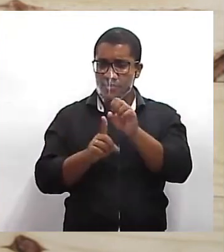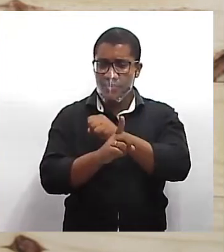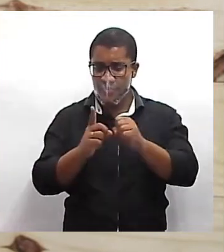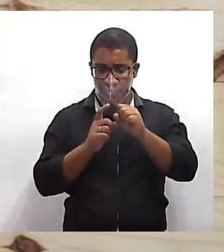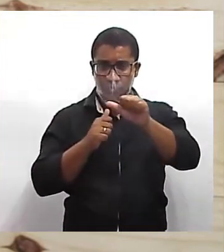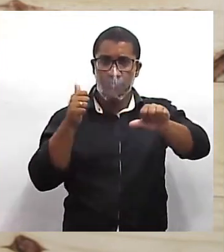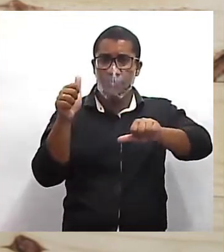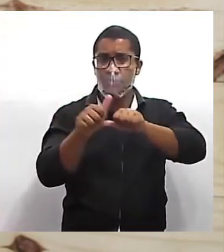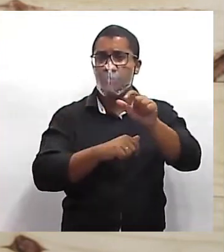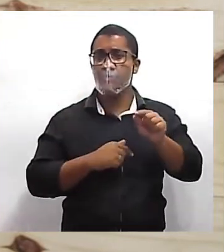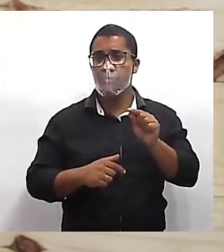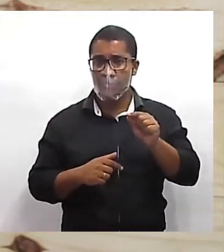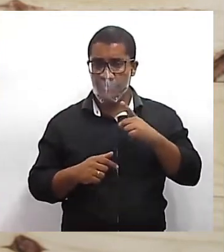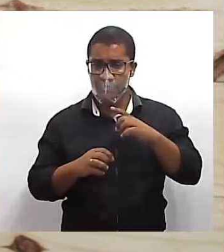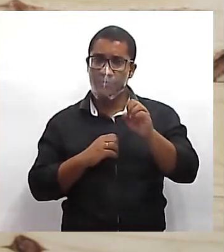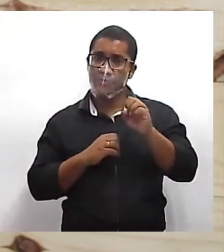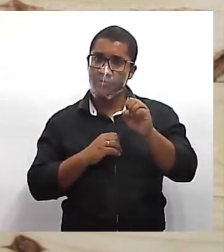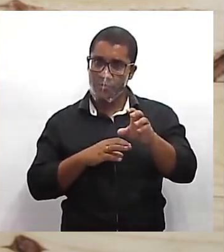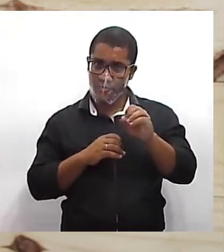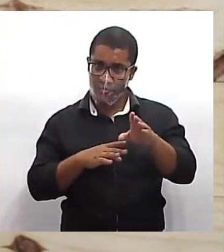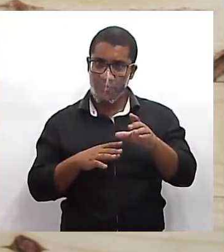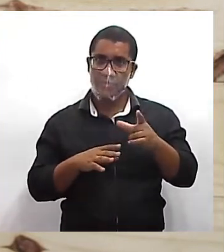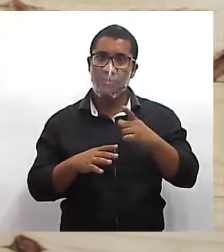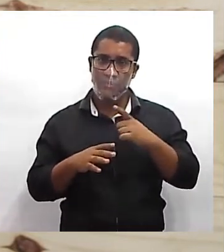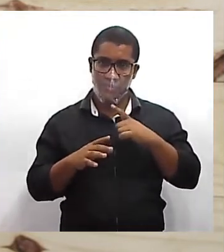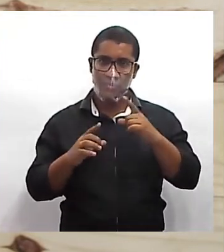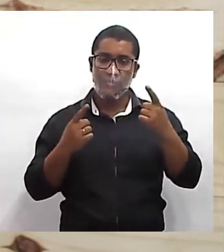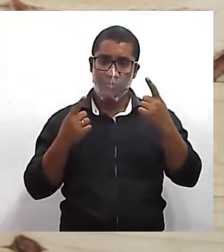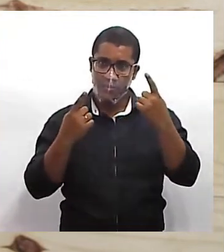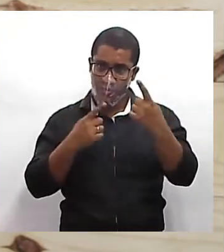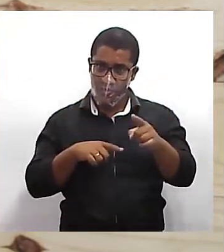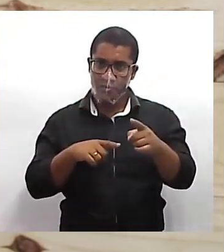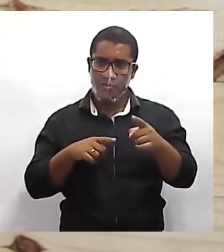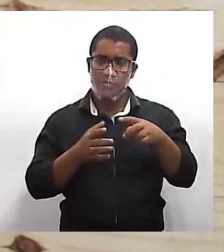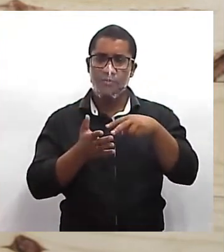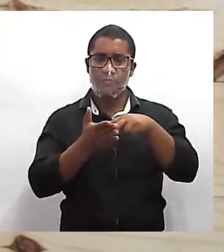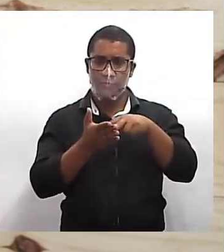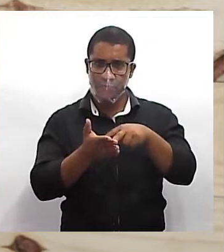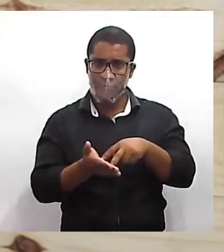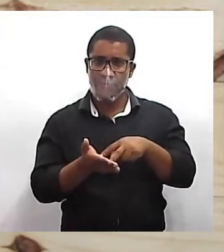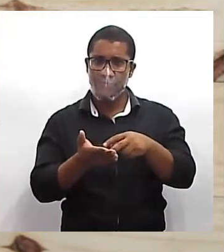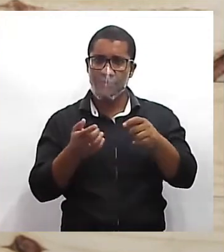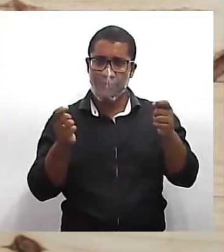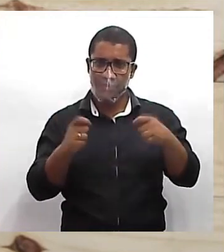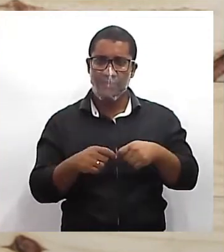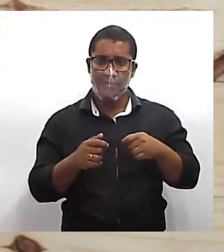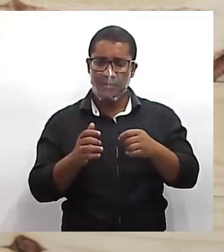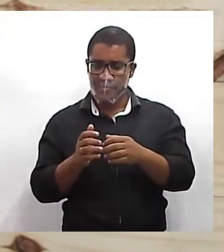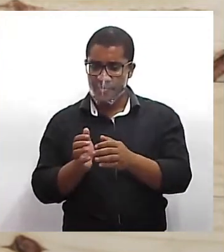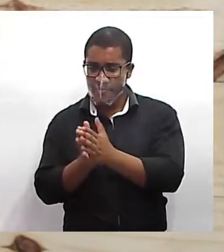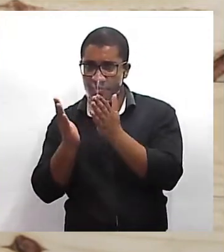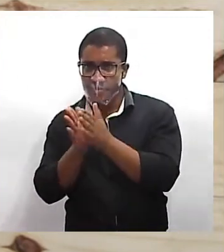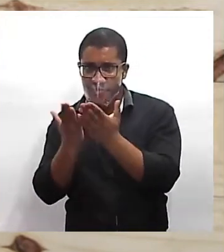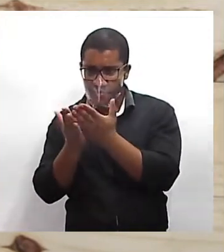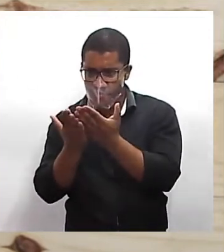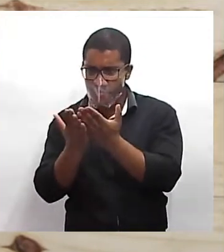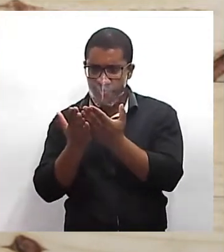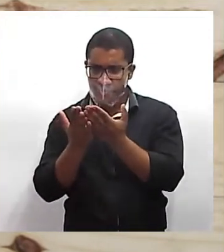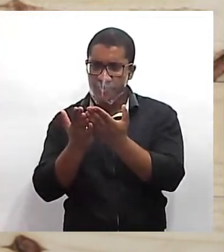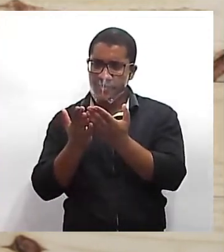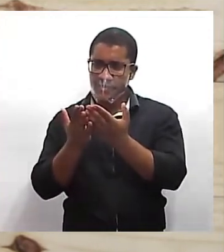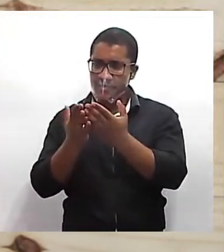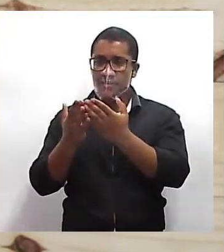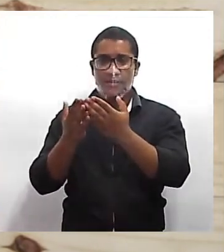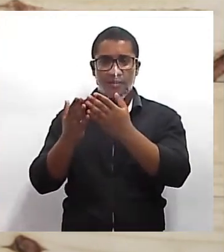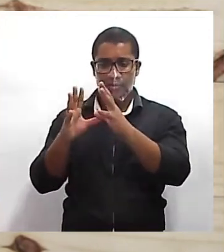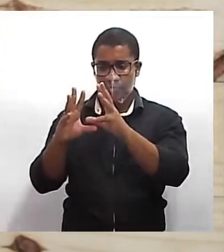A educação faz com que se combata de forma mais firme a pobreza, porque compreendemos. Eu gosto de citar